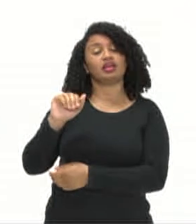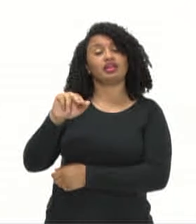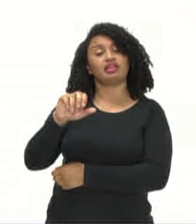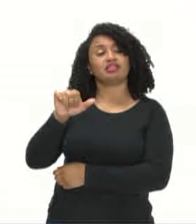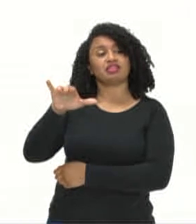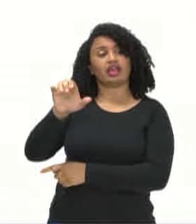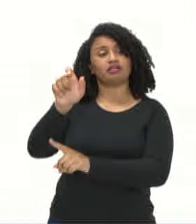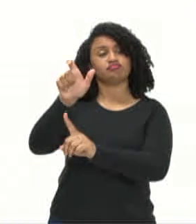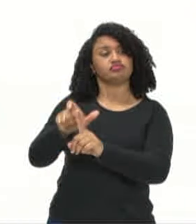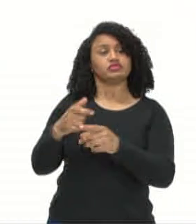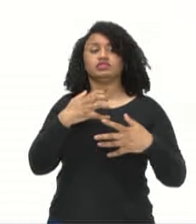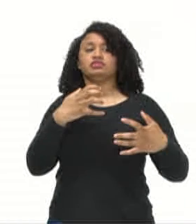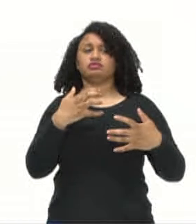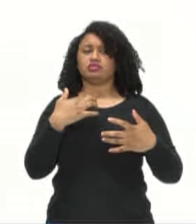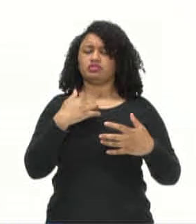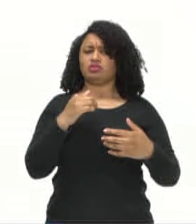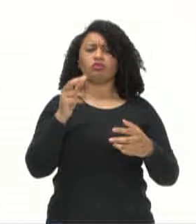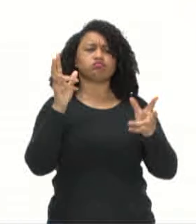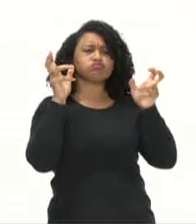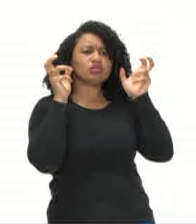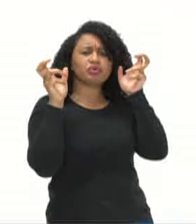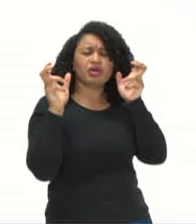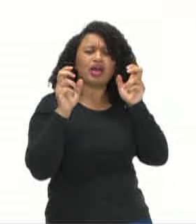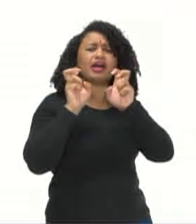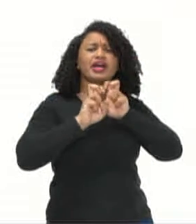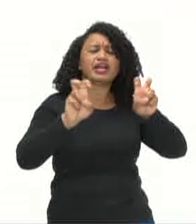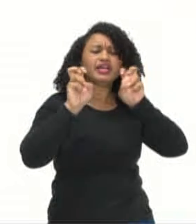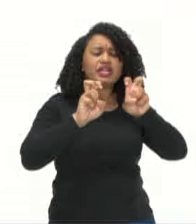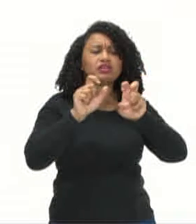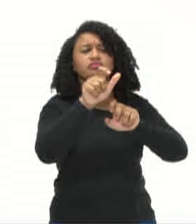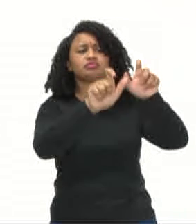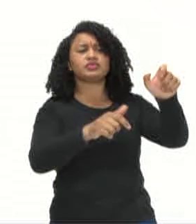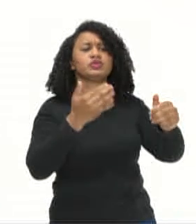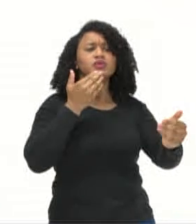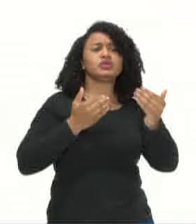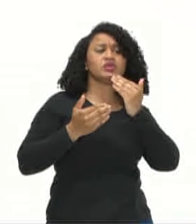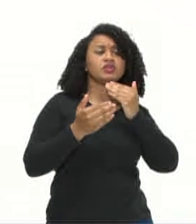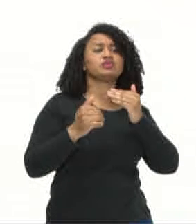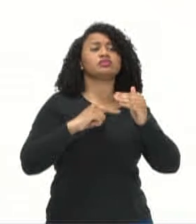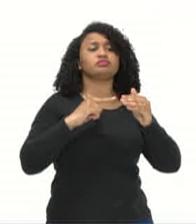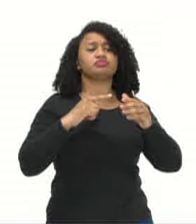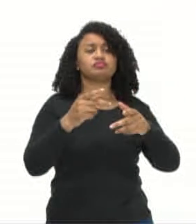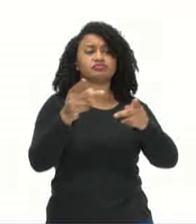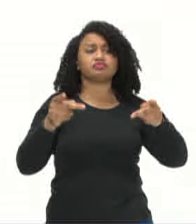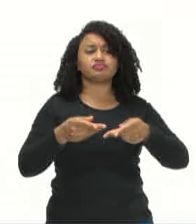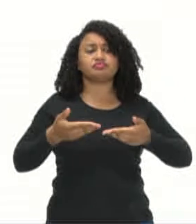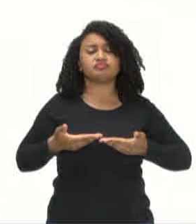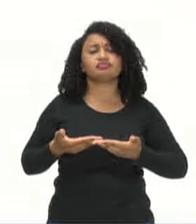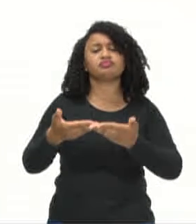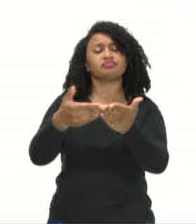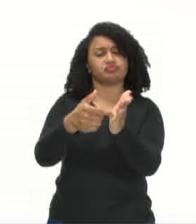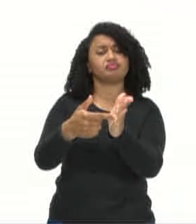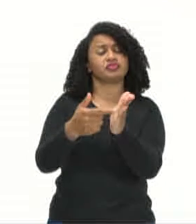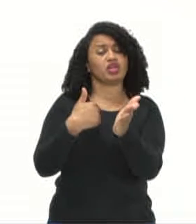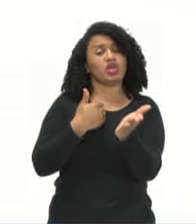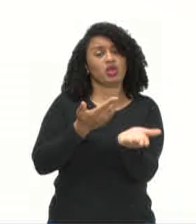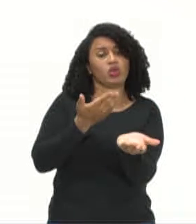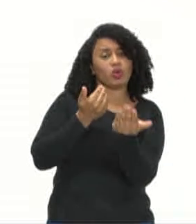estremeceu. Ouvindo os gritos do solicitador, recebeu o prato que este lhe apresentava e tratou de